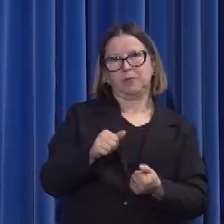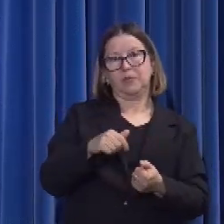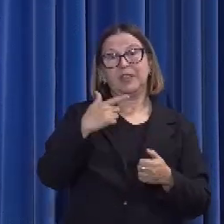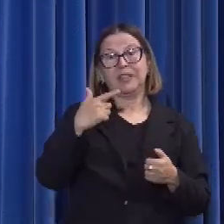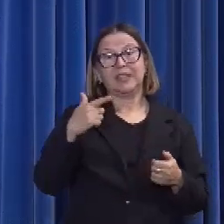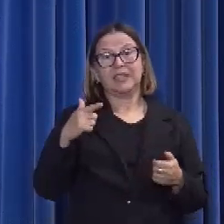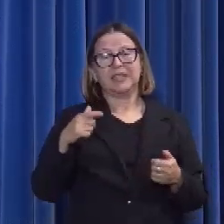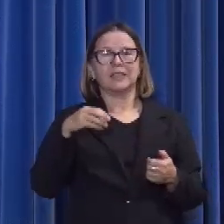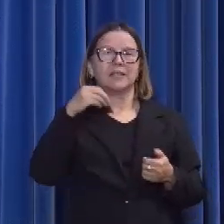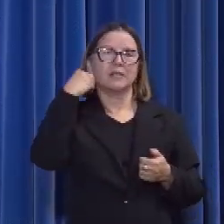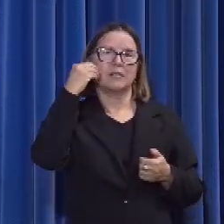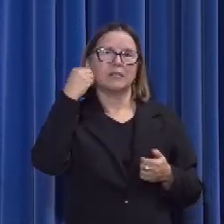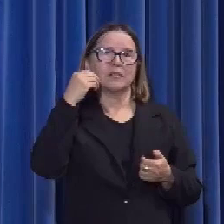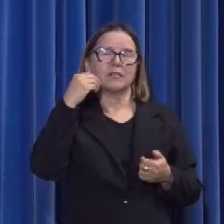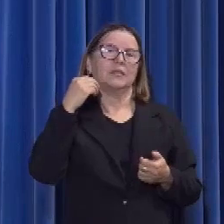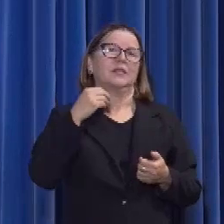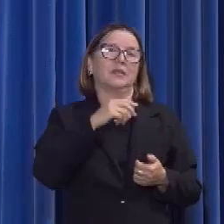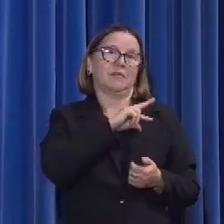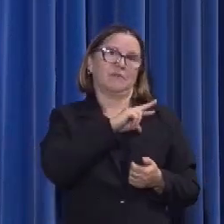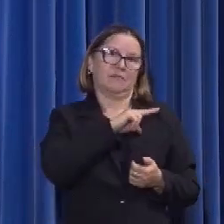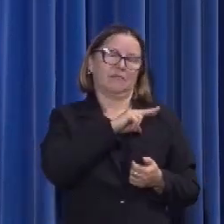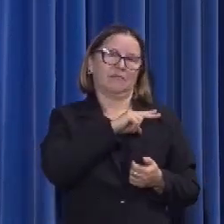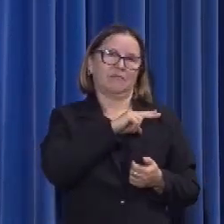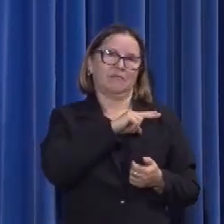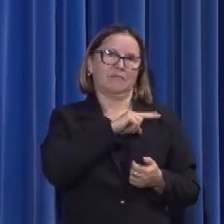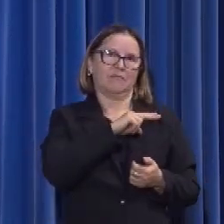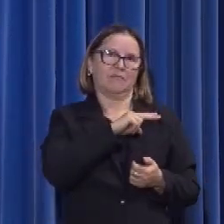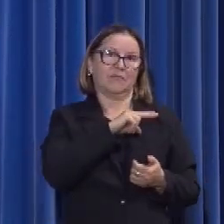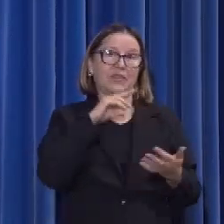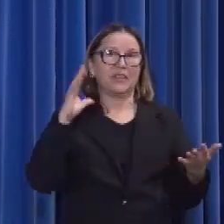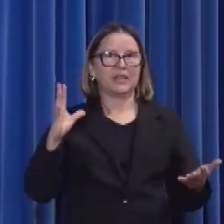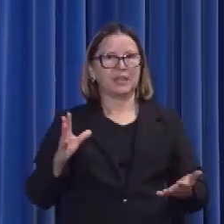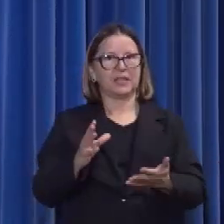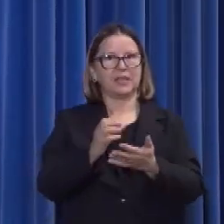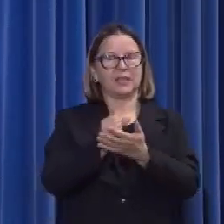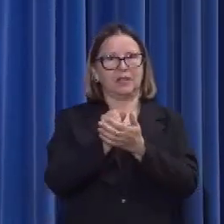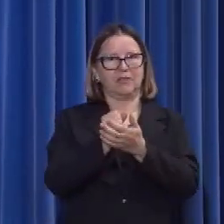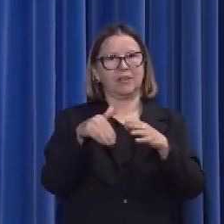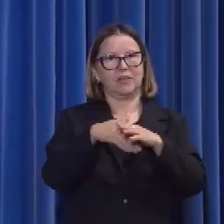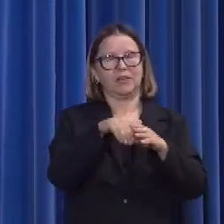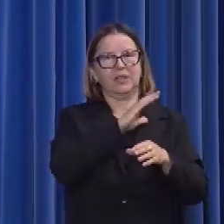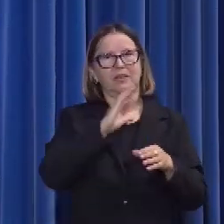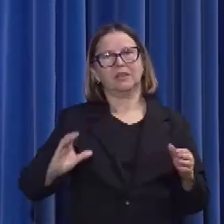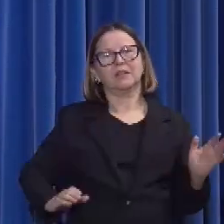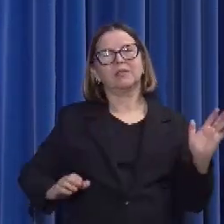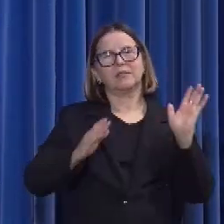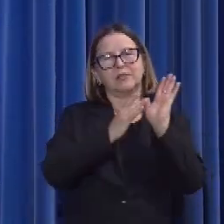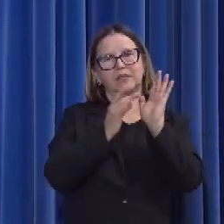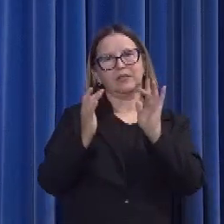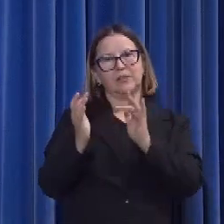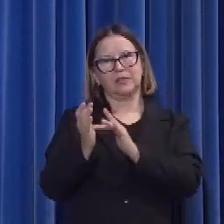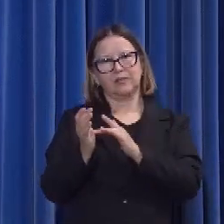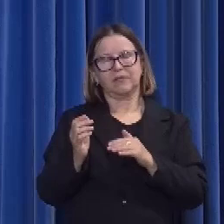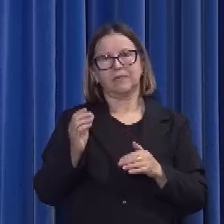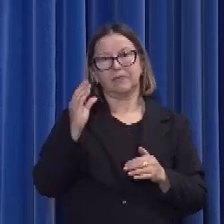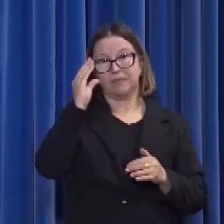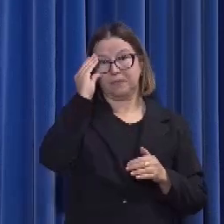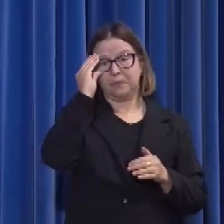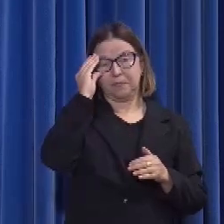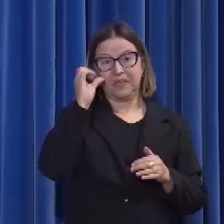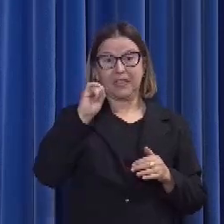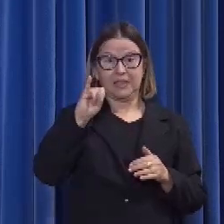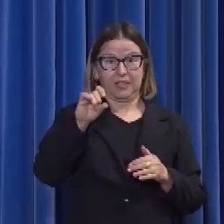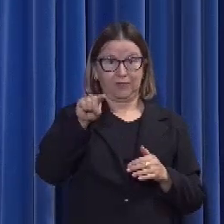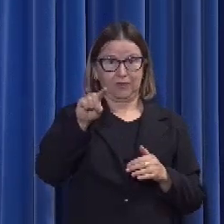passado por uma experiência pessoal de salvação em Cristo Jesus. Se você